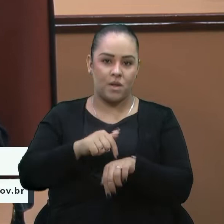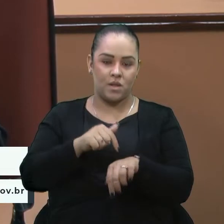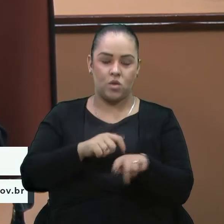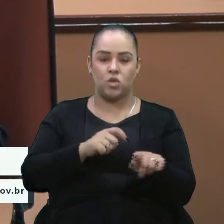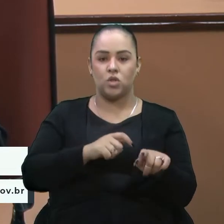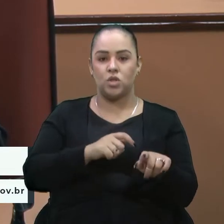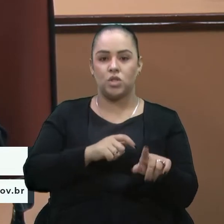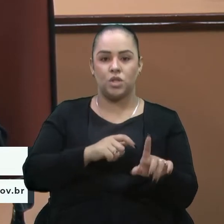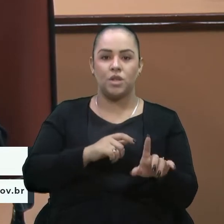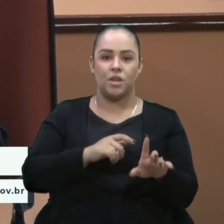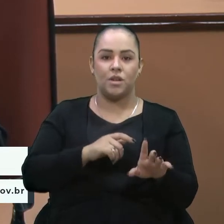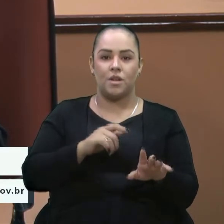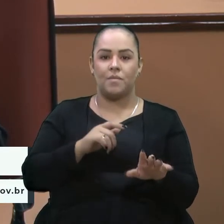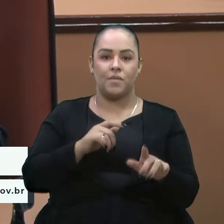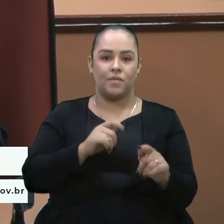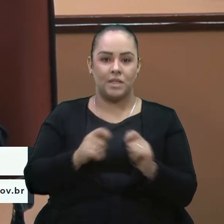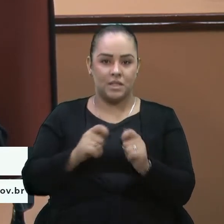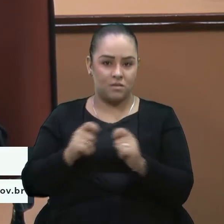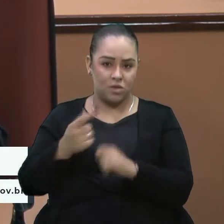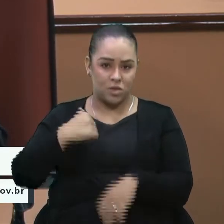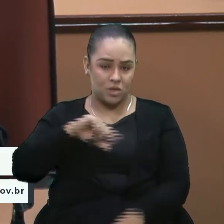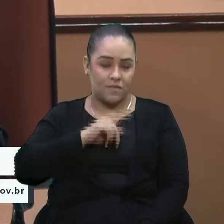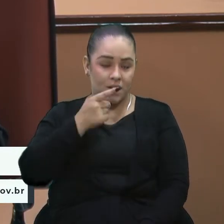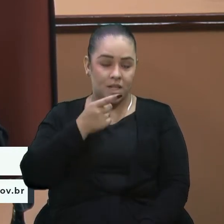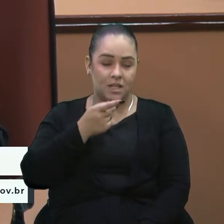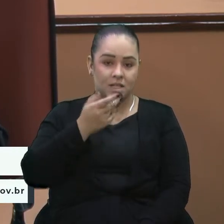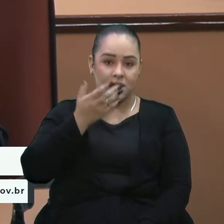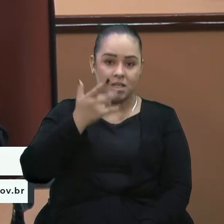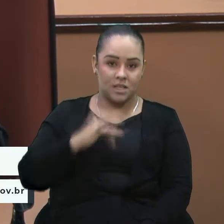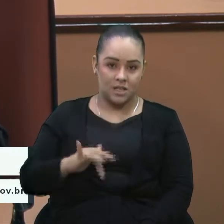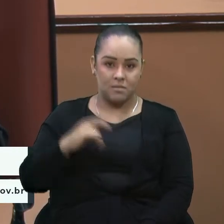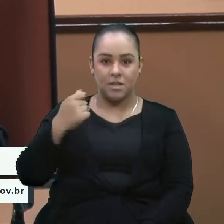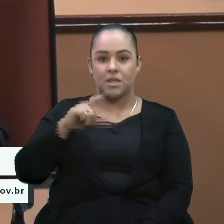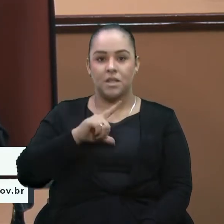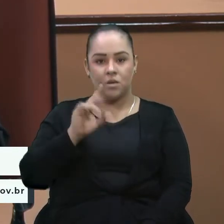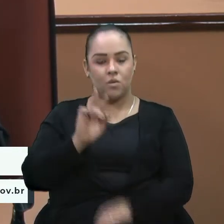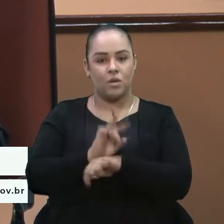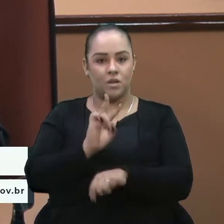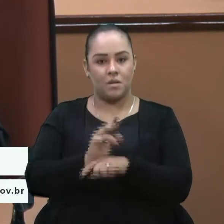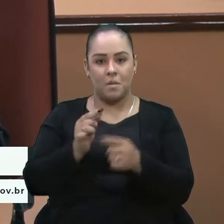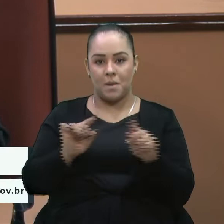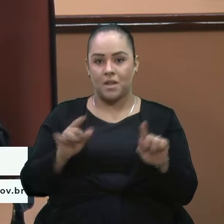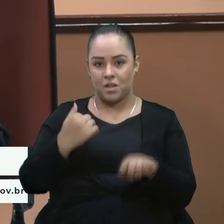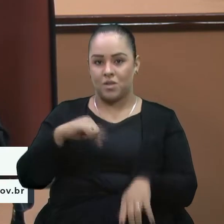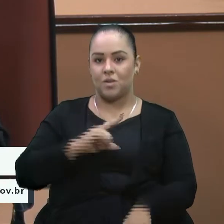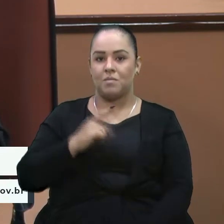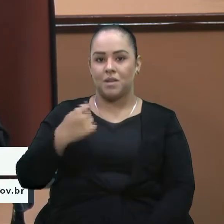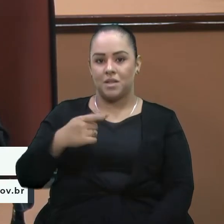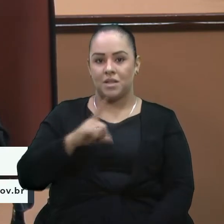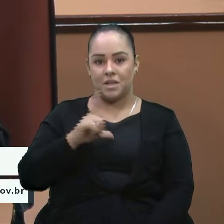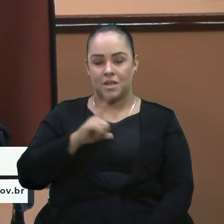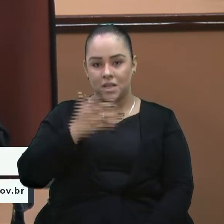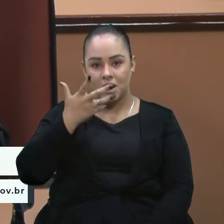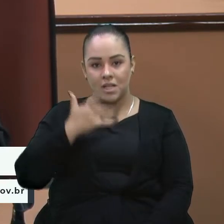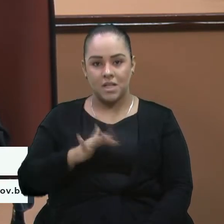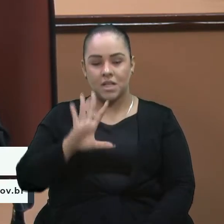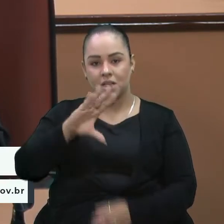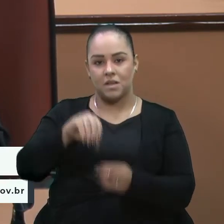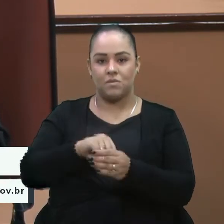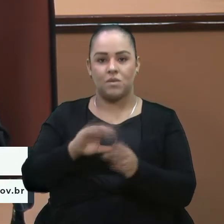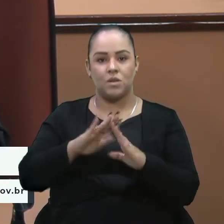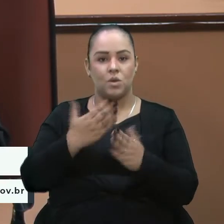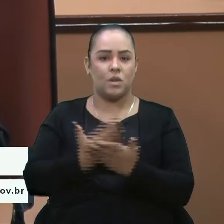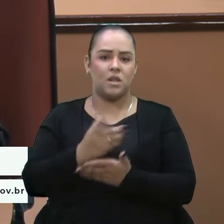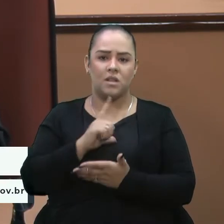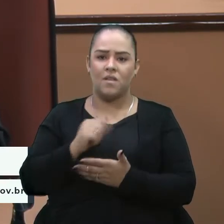flexibilização, ainda mais quando a gente fala das nossas crianças, né? Temos que ter todos os cuidados, mas temos que ter as crianças na escola. Também há tantos